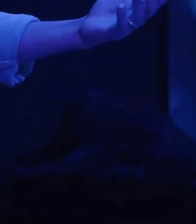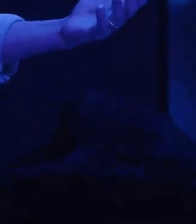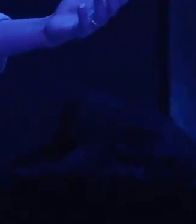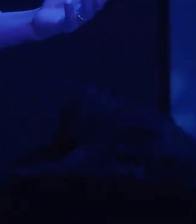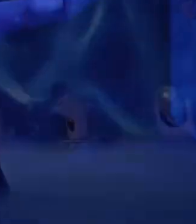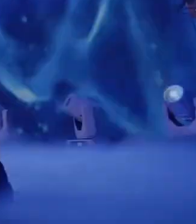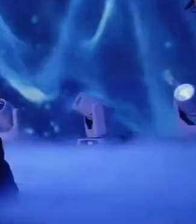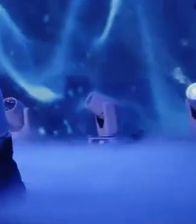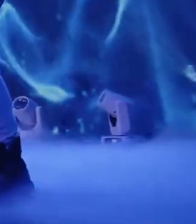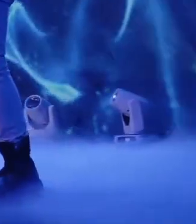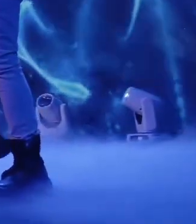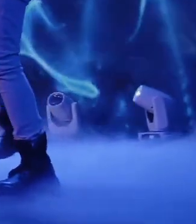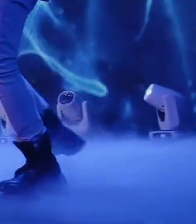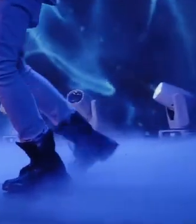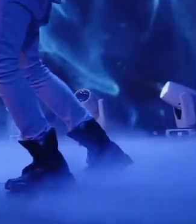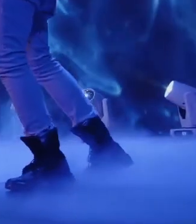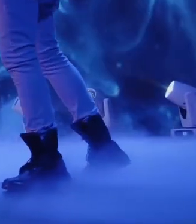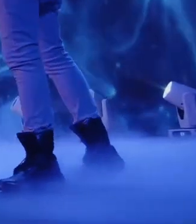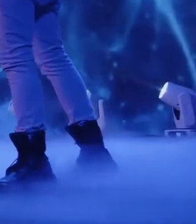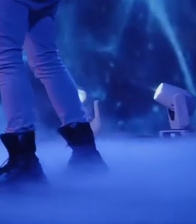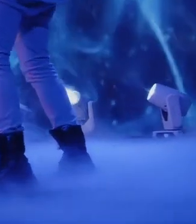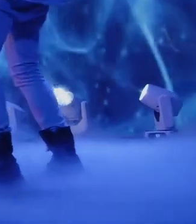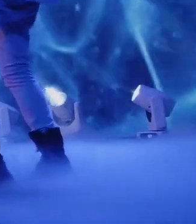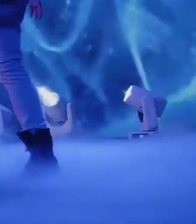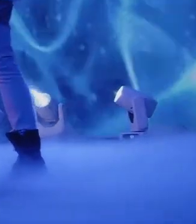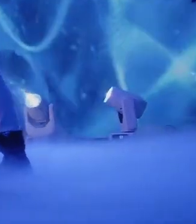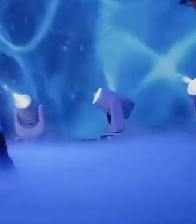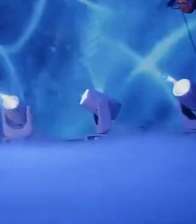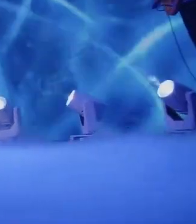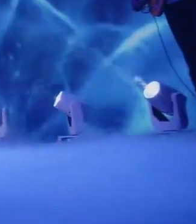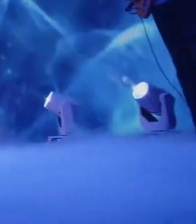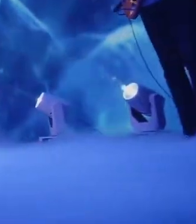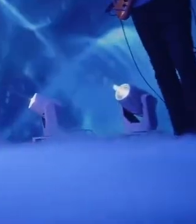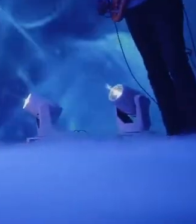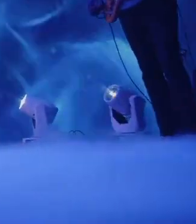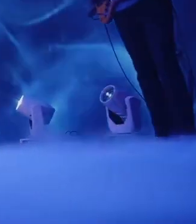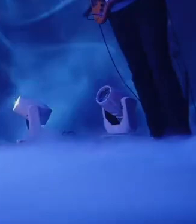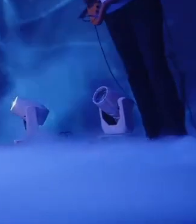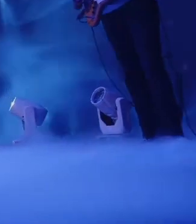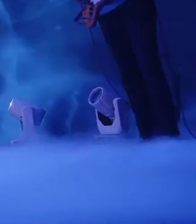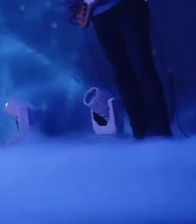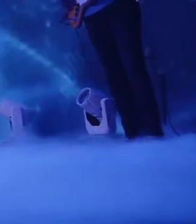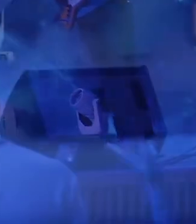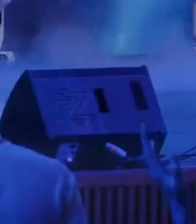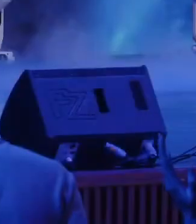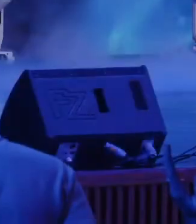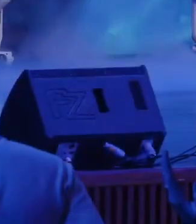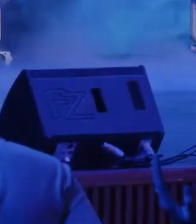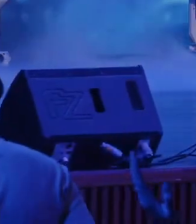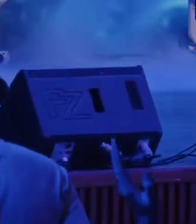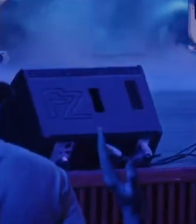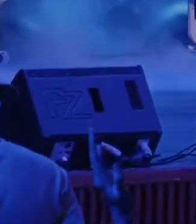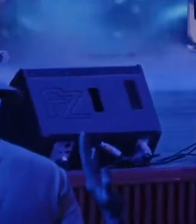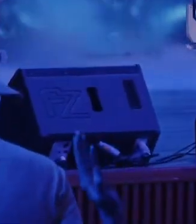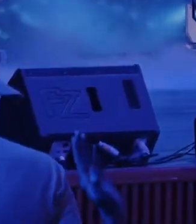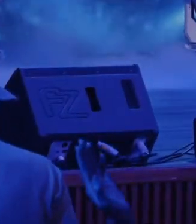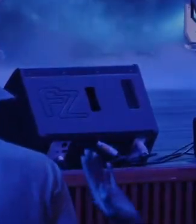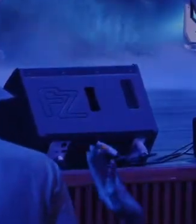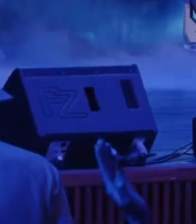mim sou filho de Deus sim eu